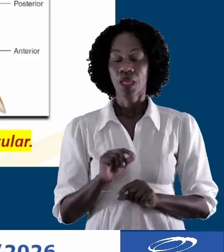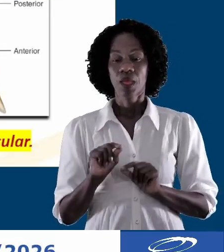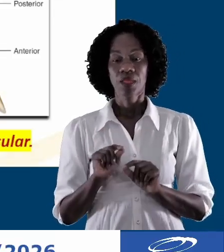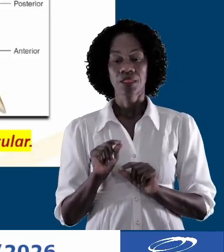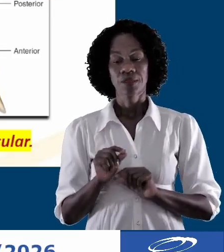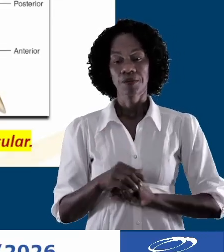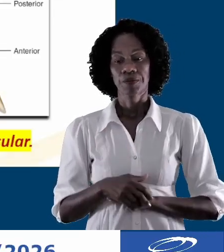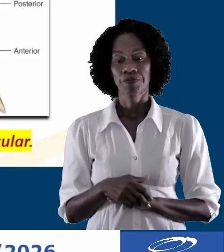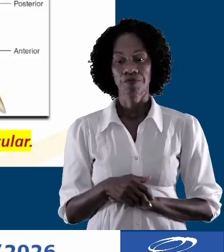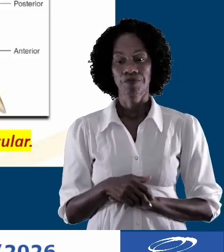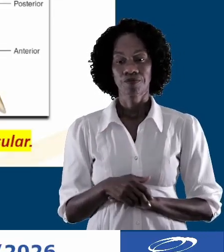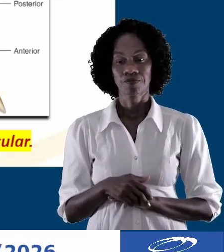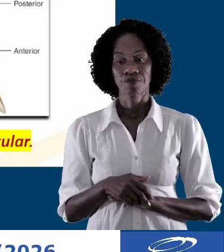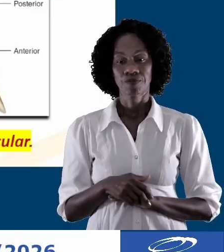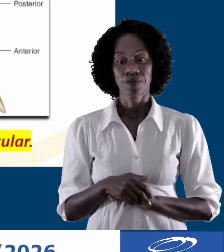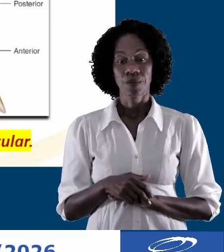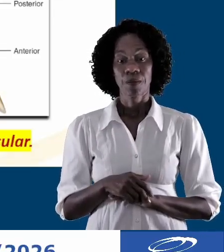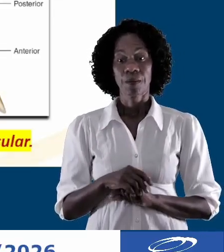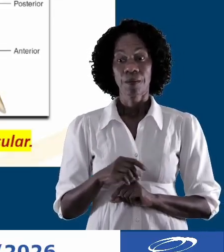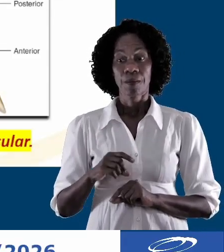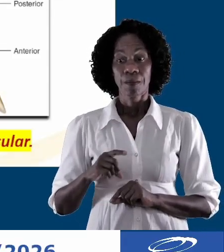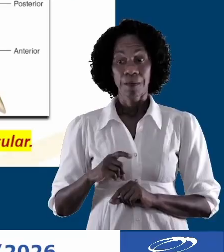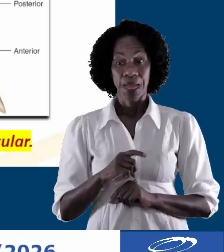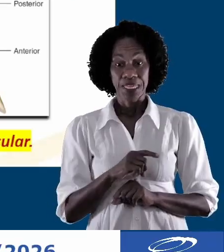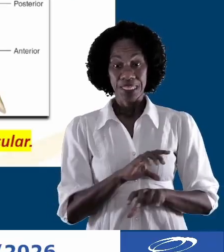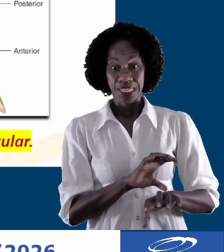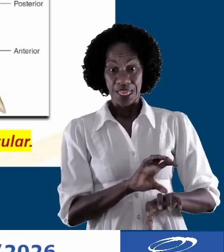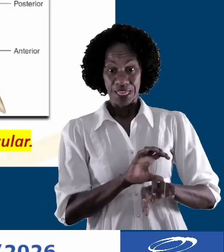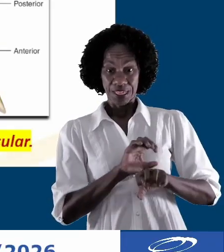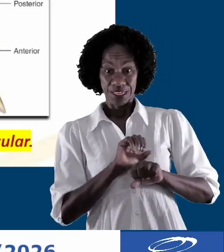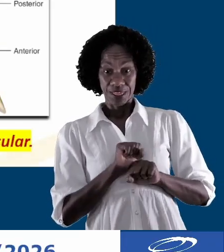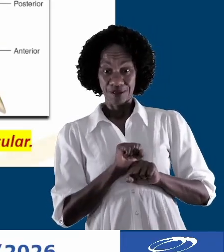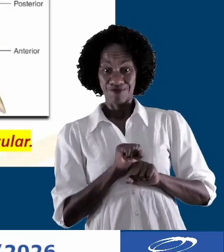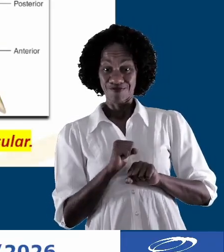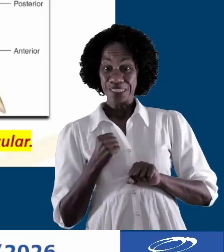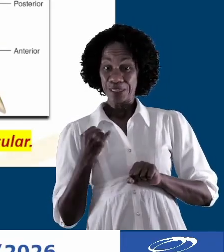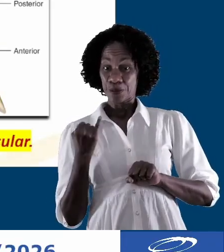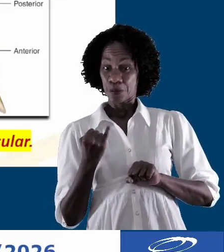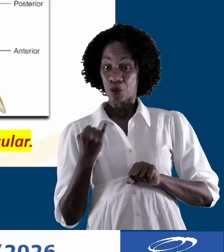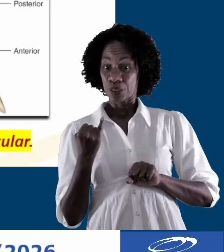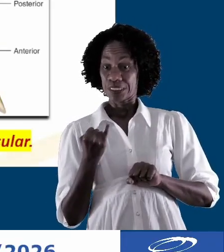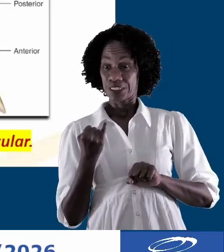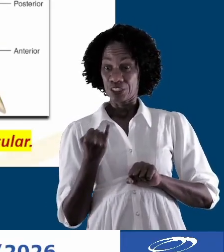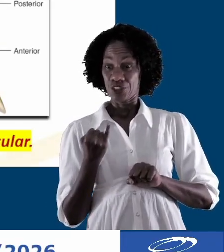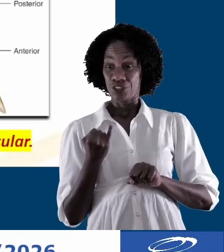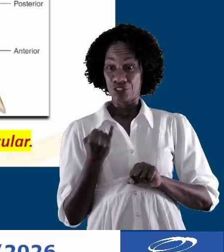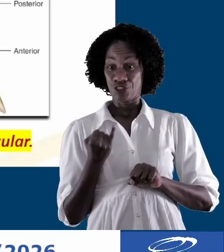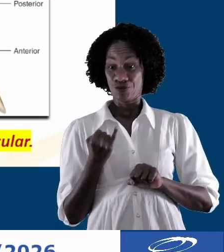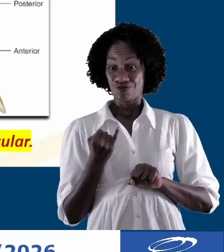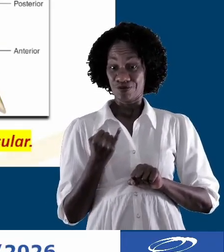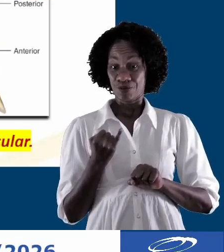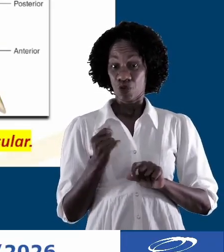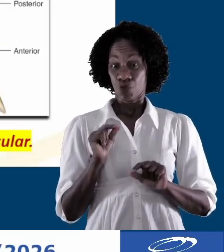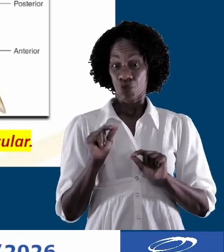essa chegada da bactéria pelas artérias paradiscais vai ter uma importância grande no padrão de apresentação. A tuberculose